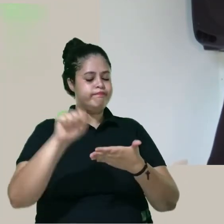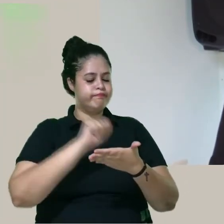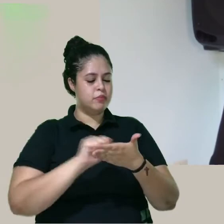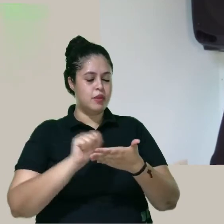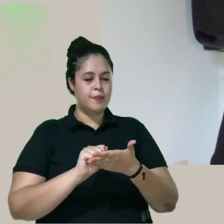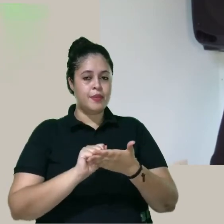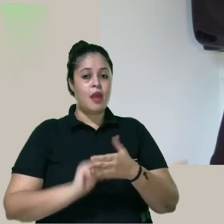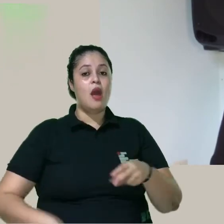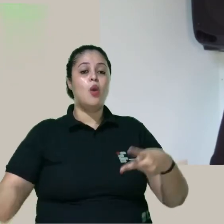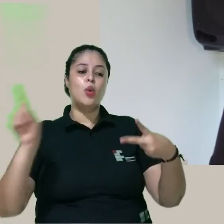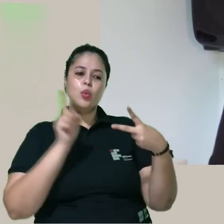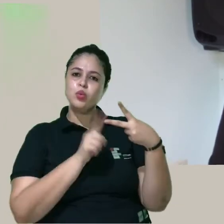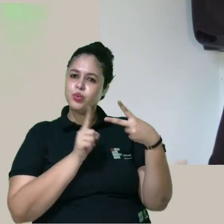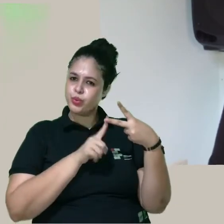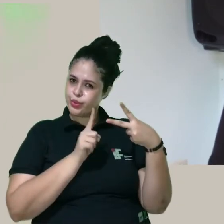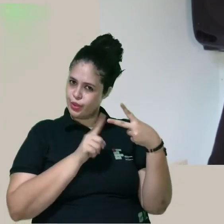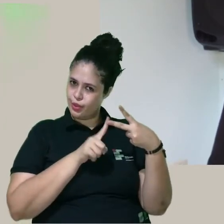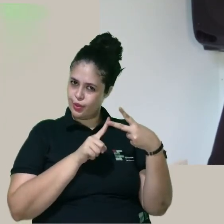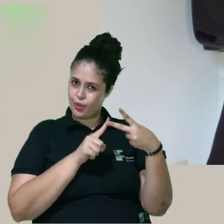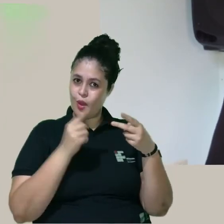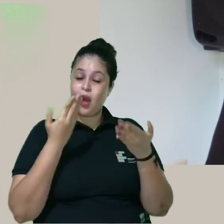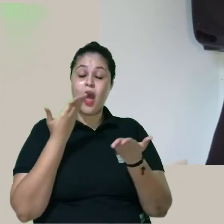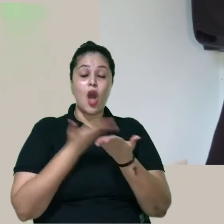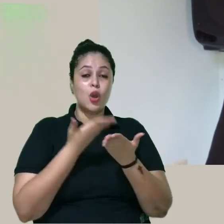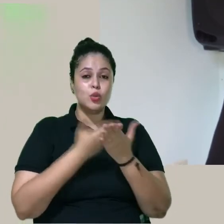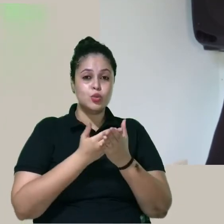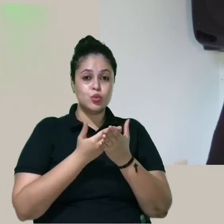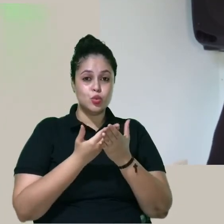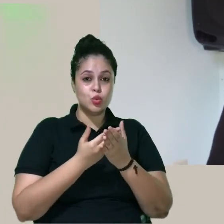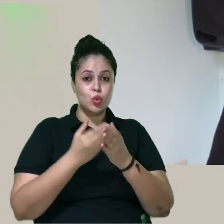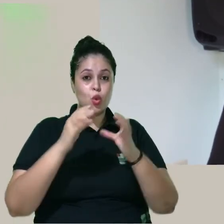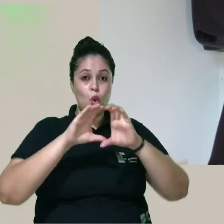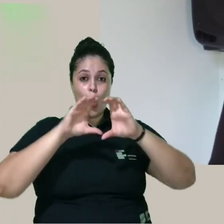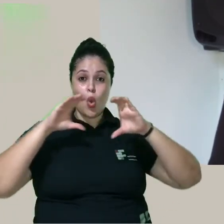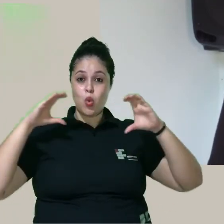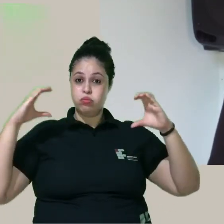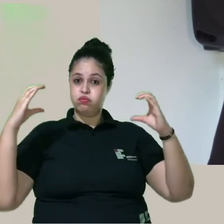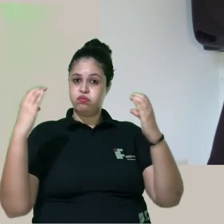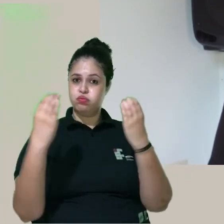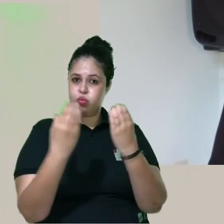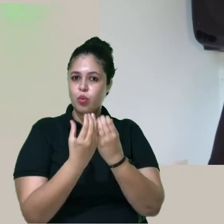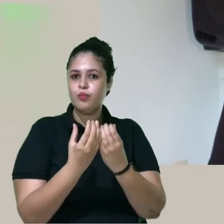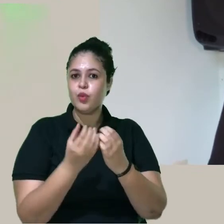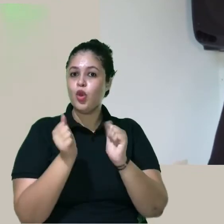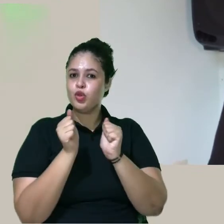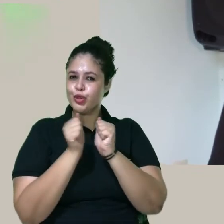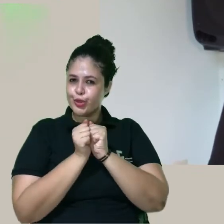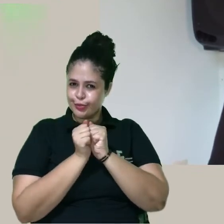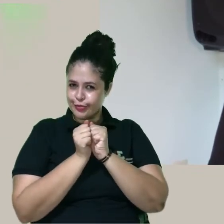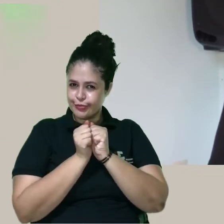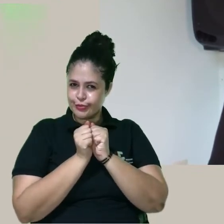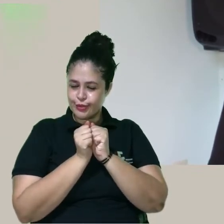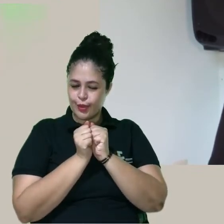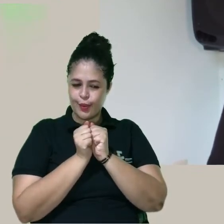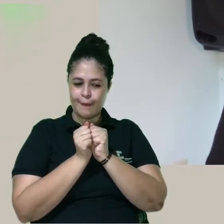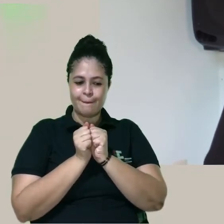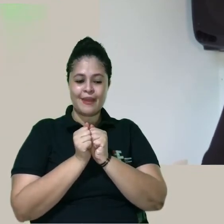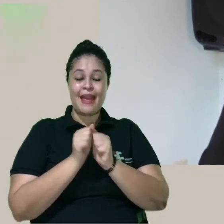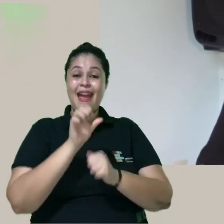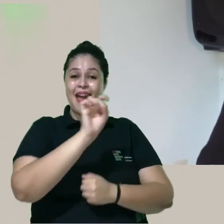O segundo movimento é o estudo coletivo. Então, cada aluno